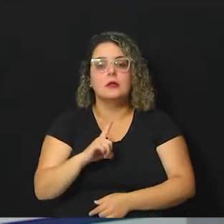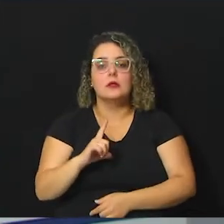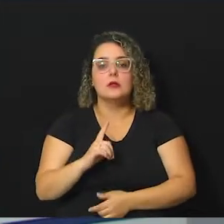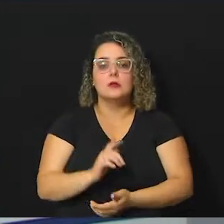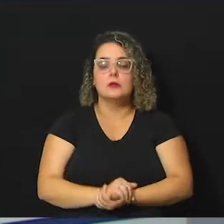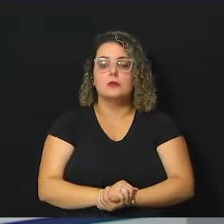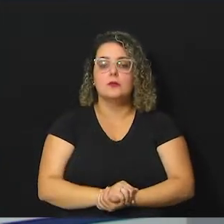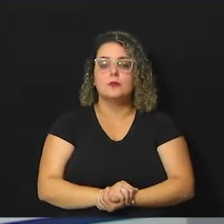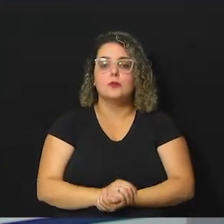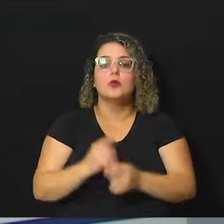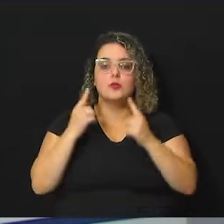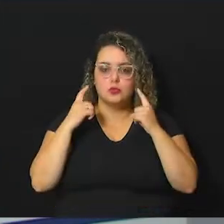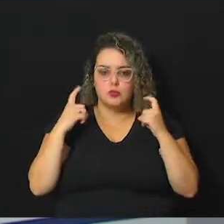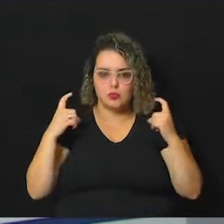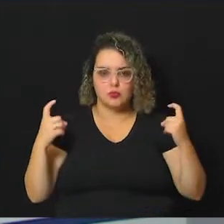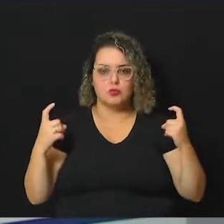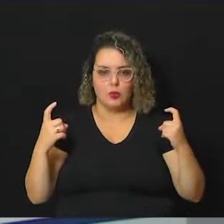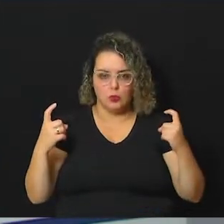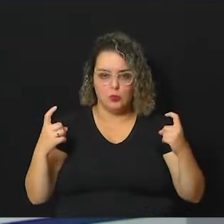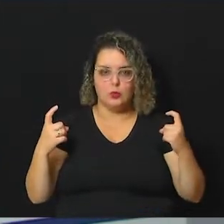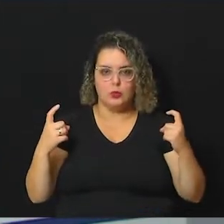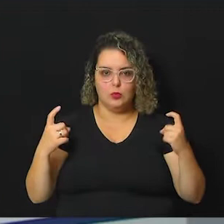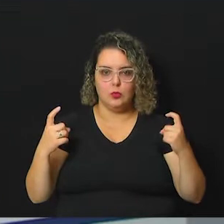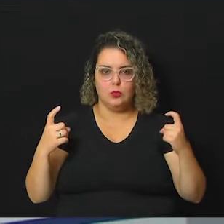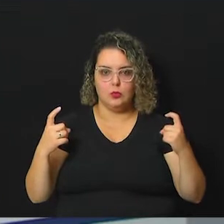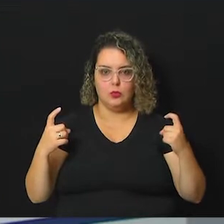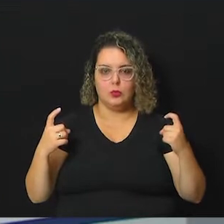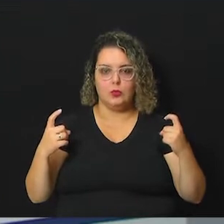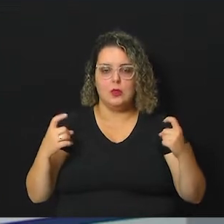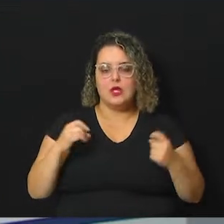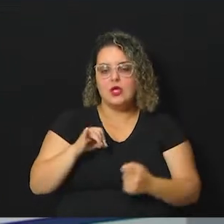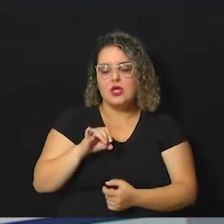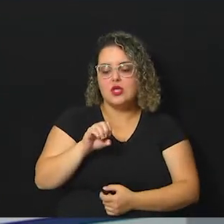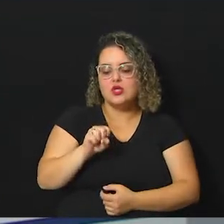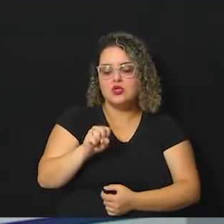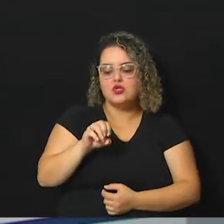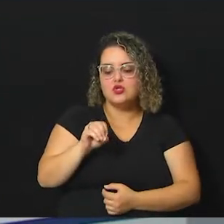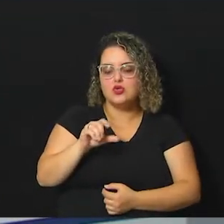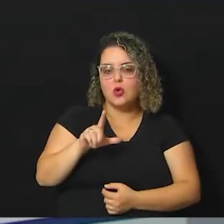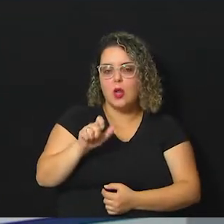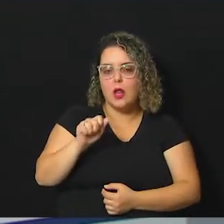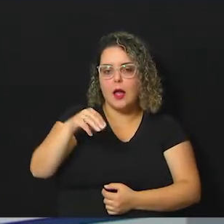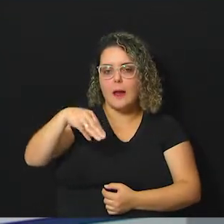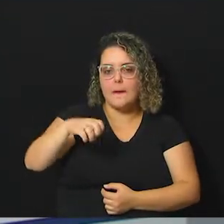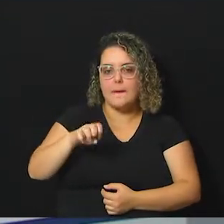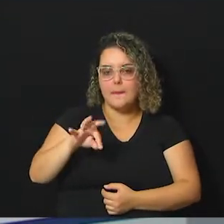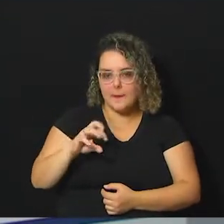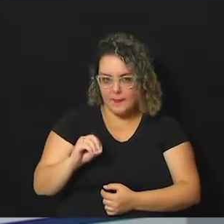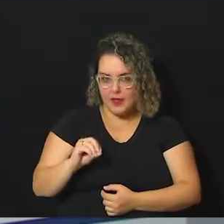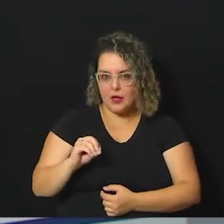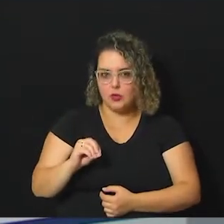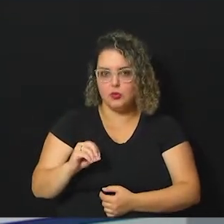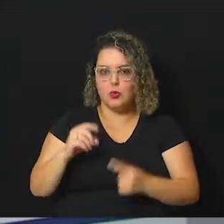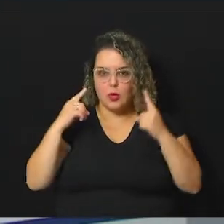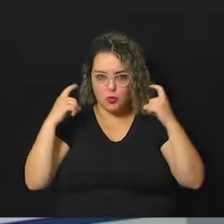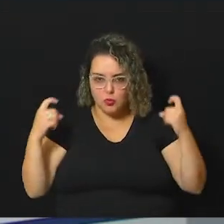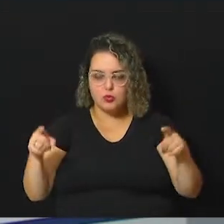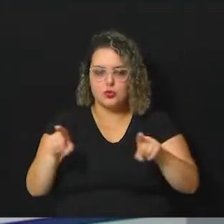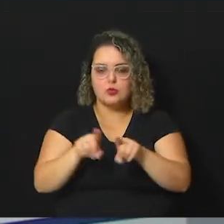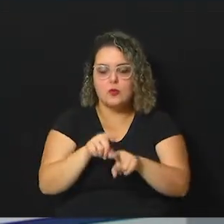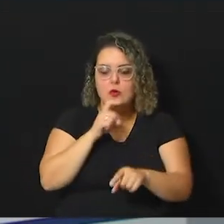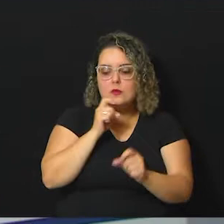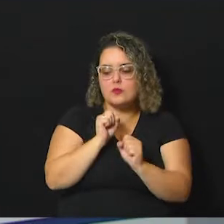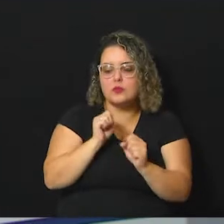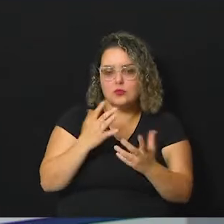nós temos aqui a questão do som, né? Isolamento acústico, e temos a questão do ar-condicionado, que é